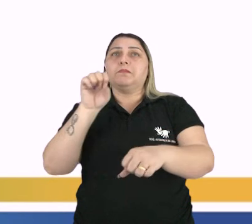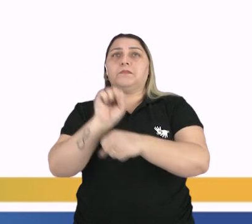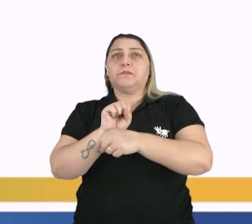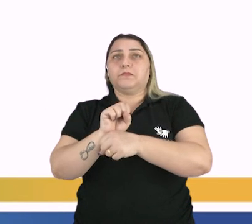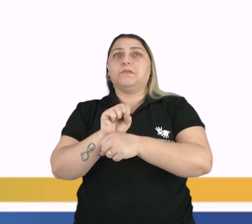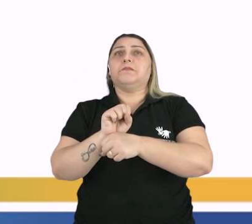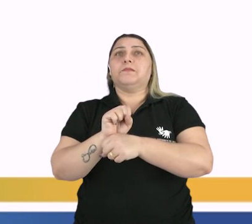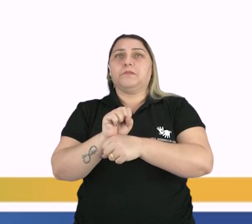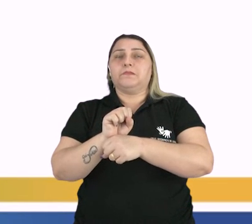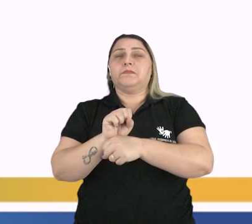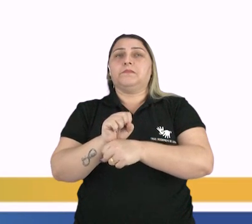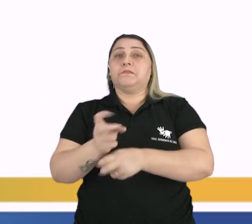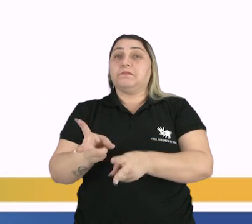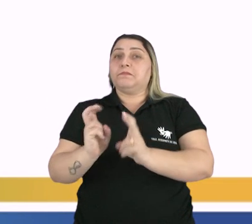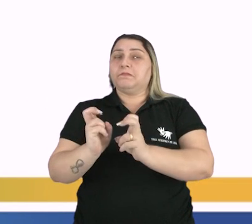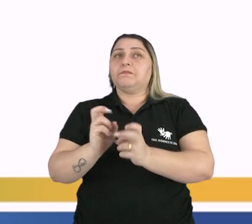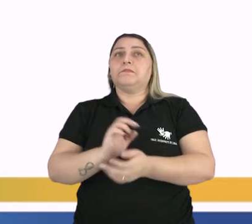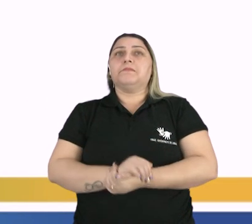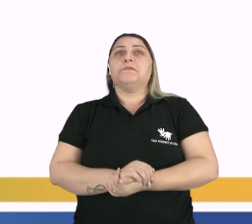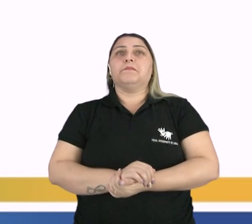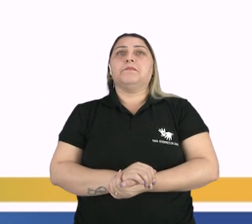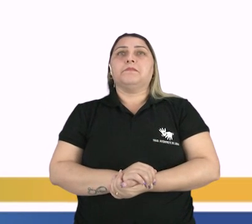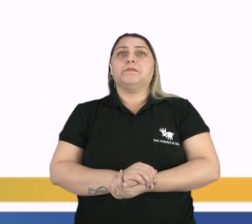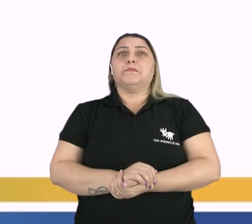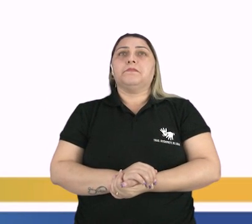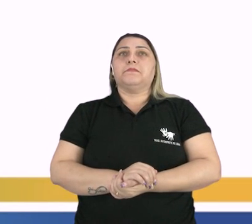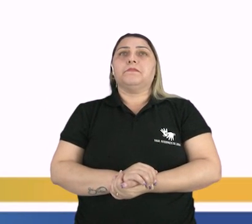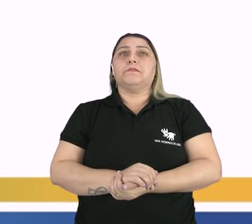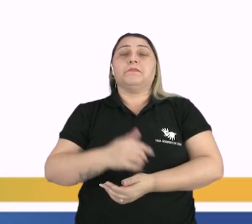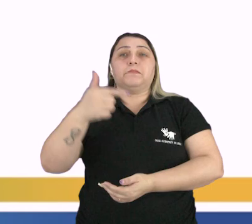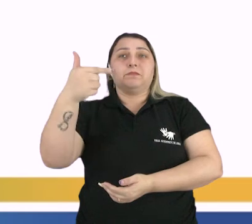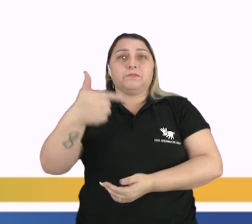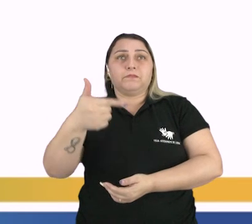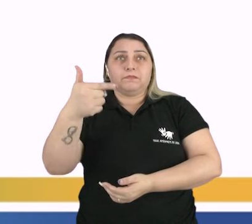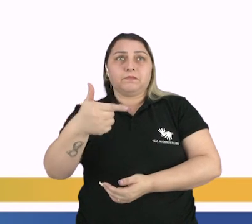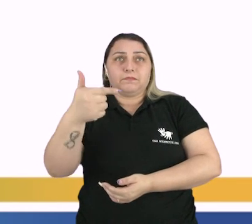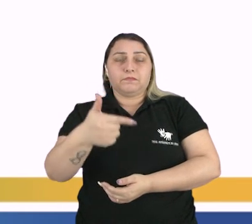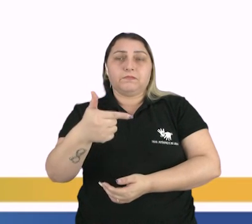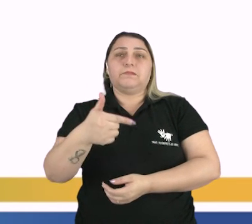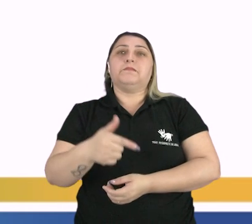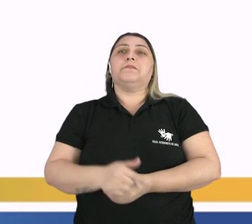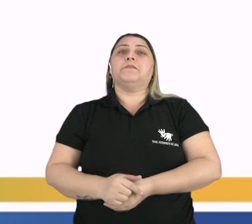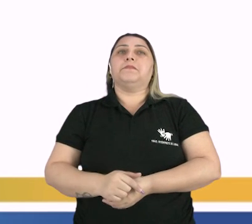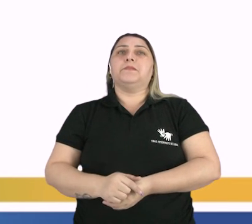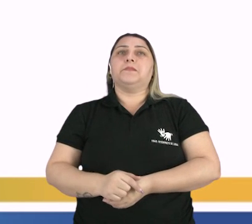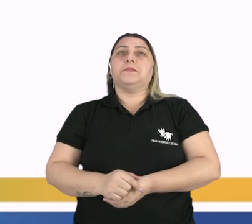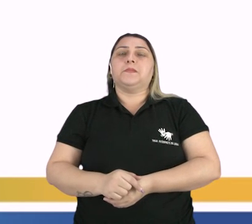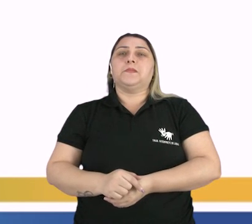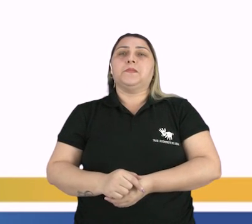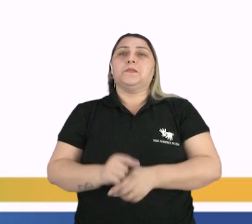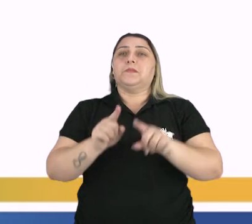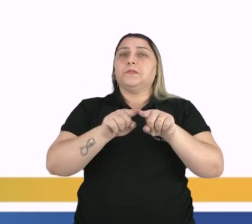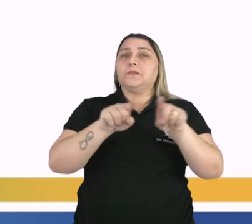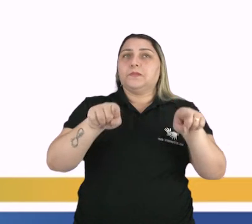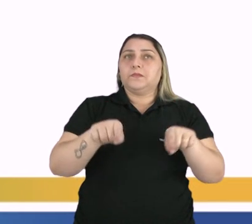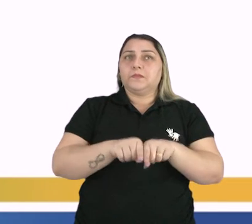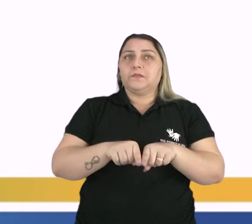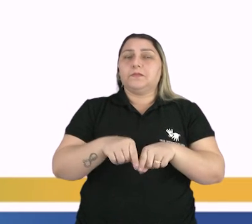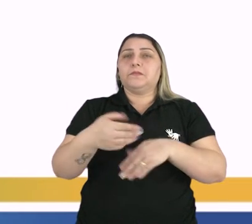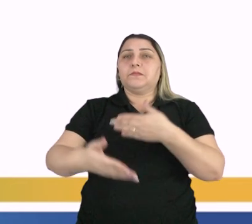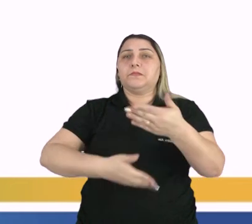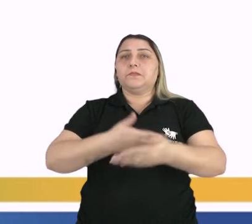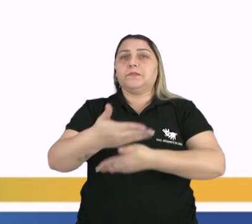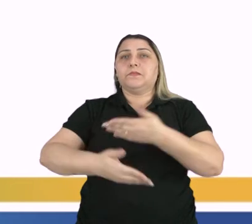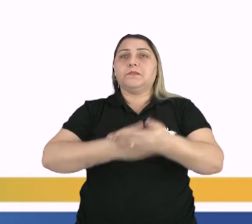intervalo? Percebemos que é o segundo quadrante. Vamos aplicar a relação fundamental